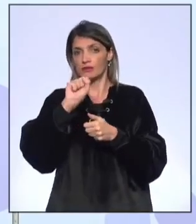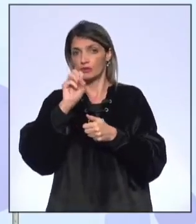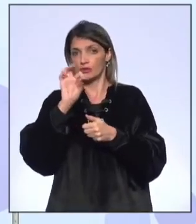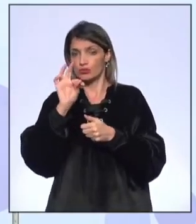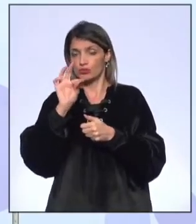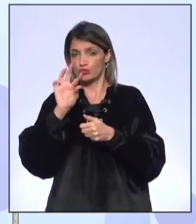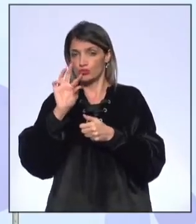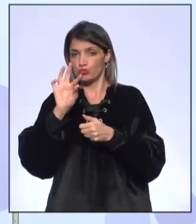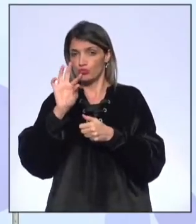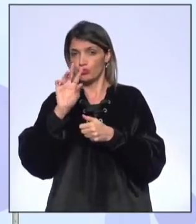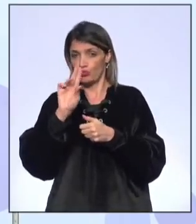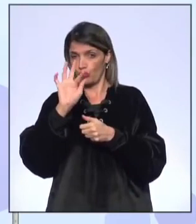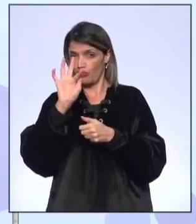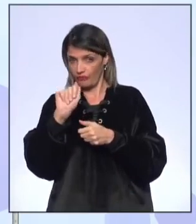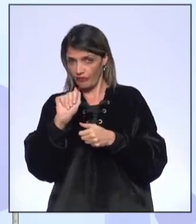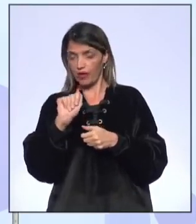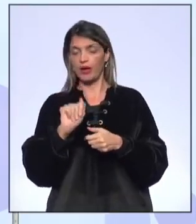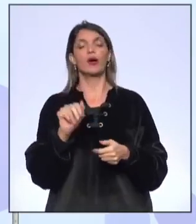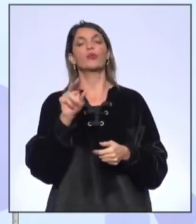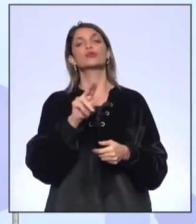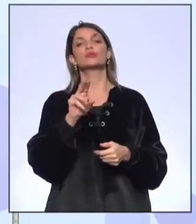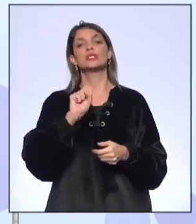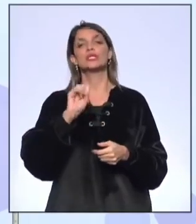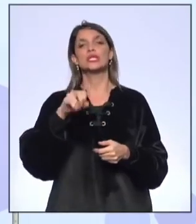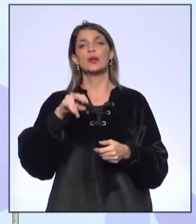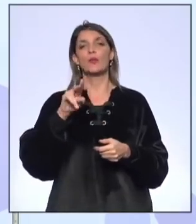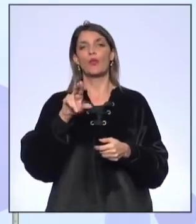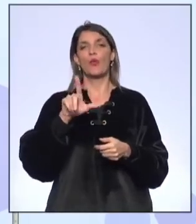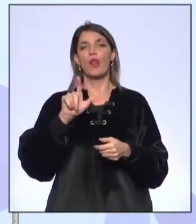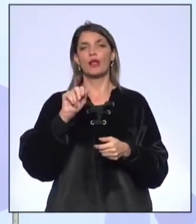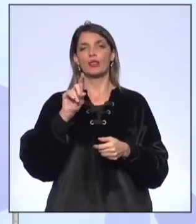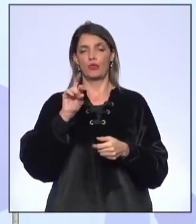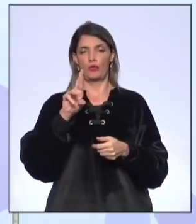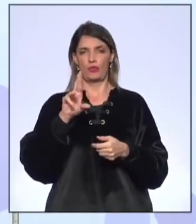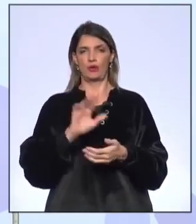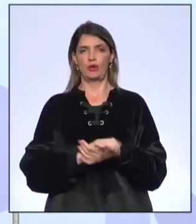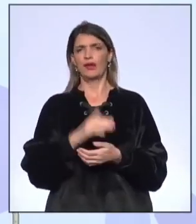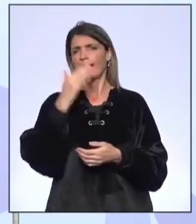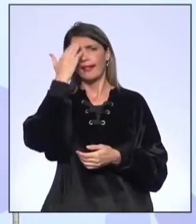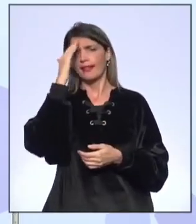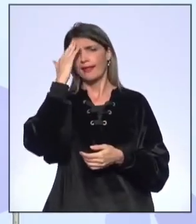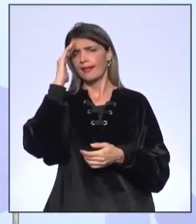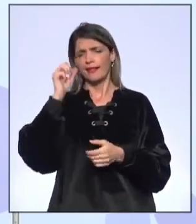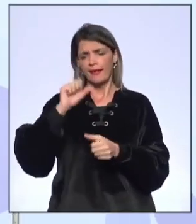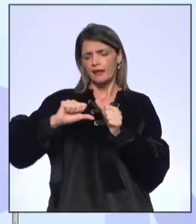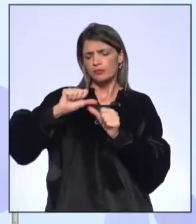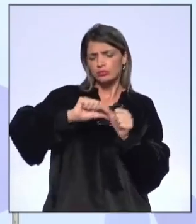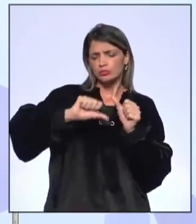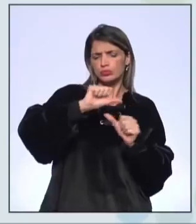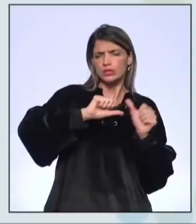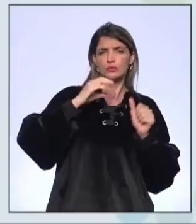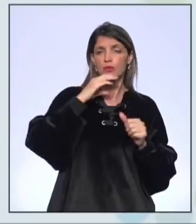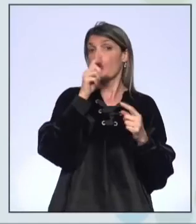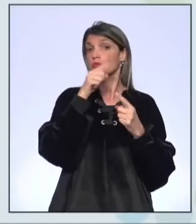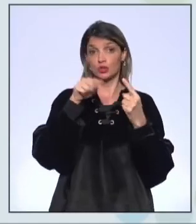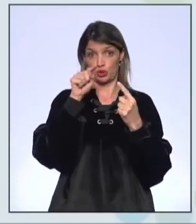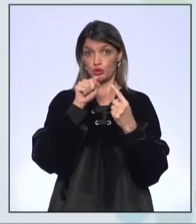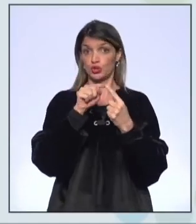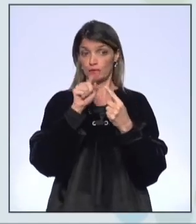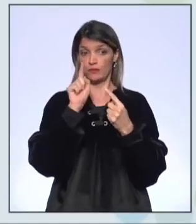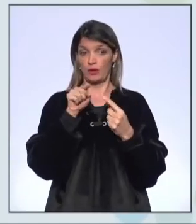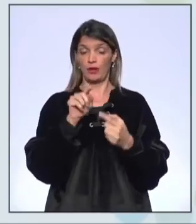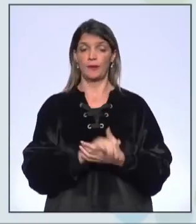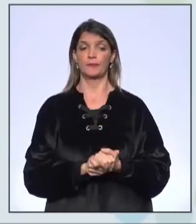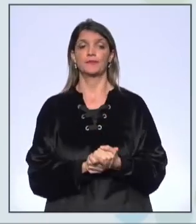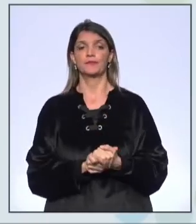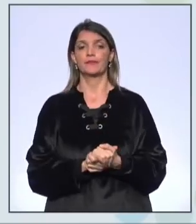também simuladores hoje com vocês, tá? Qual é o objetivo? Tem que entender o processo da transferência de calor, esse é o objetivo, tá?